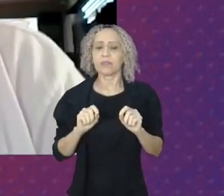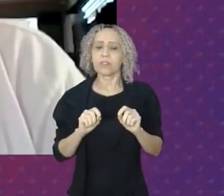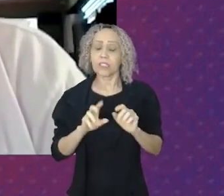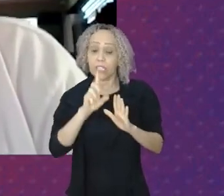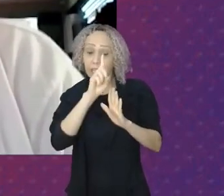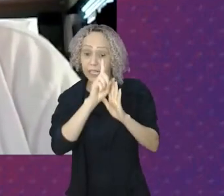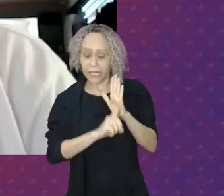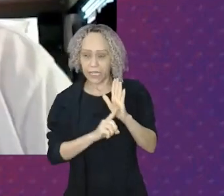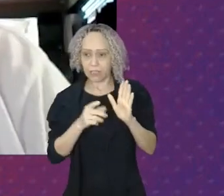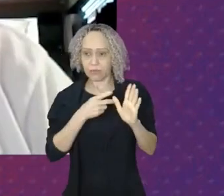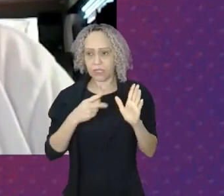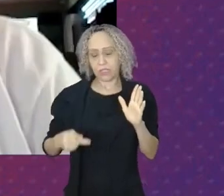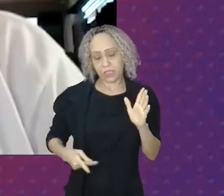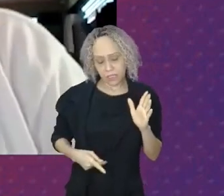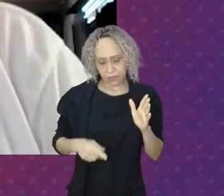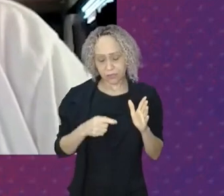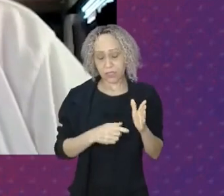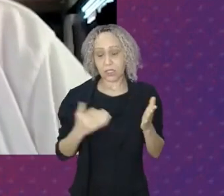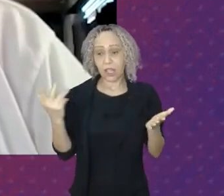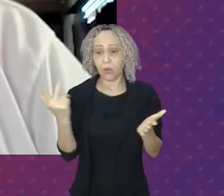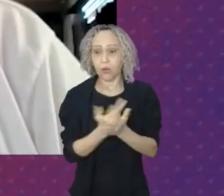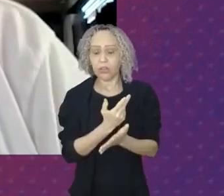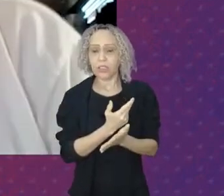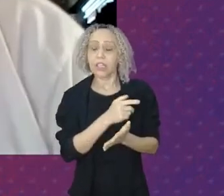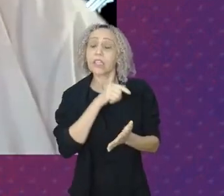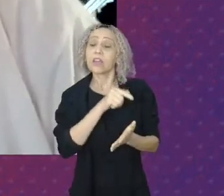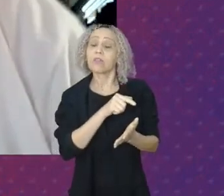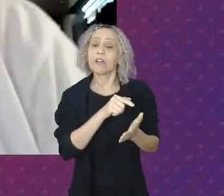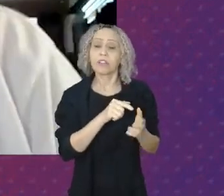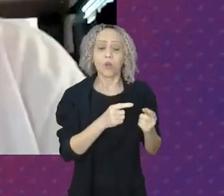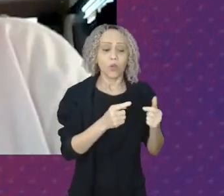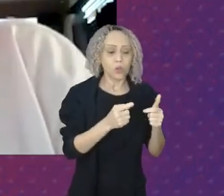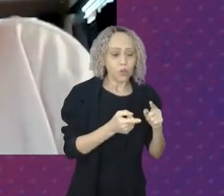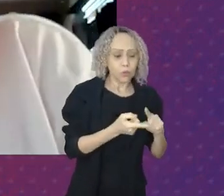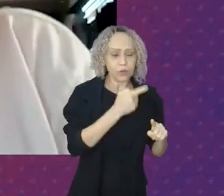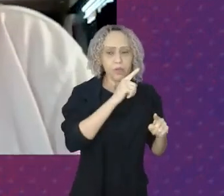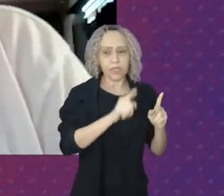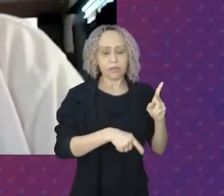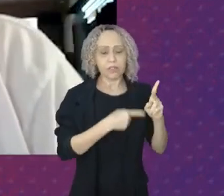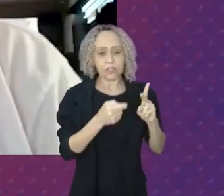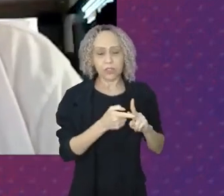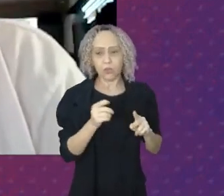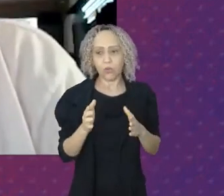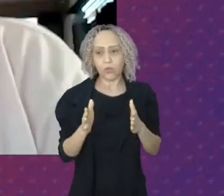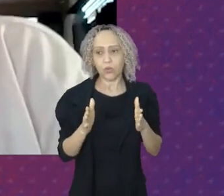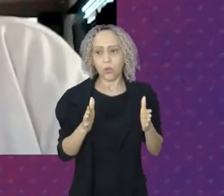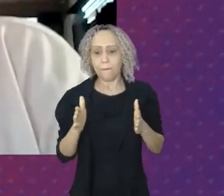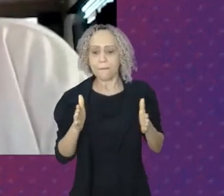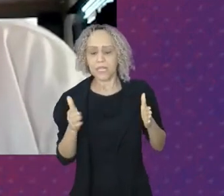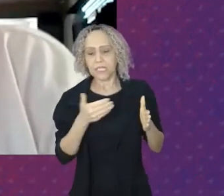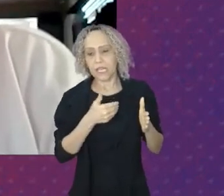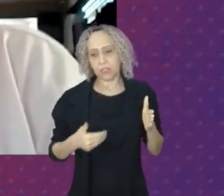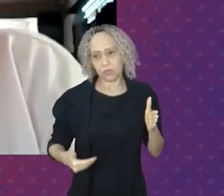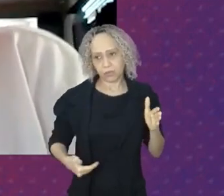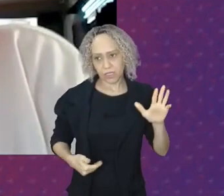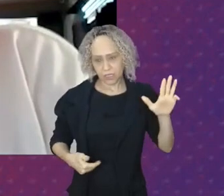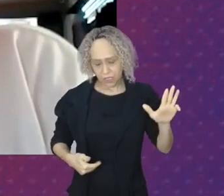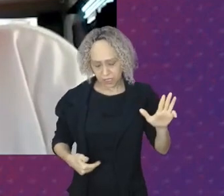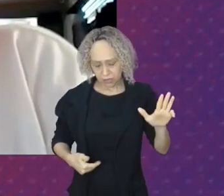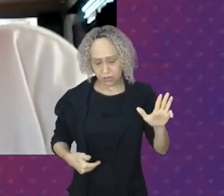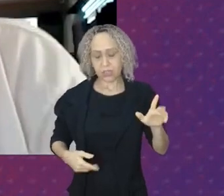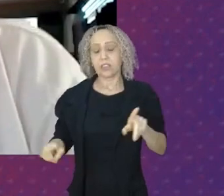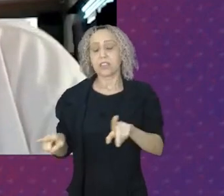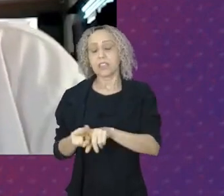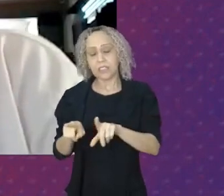no primeiro e no segundo mandato do presidente Lula, e também no primeiro e no segundo mandato